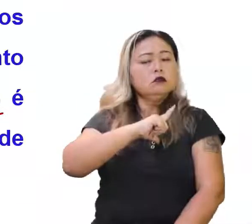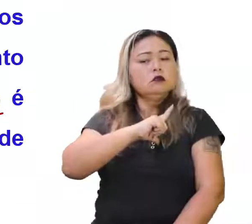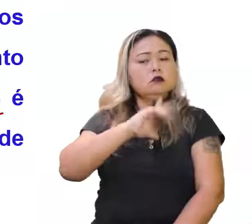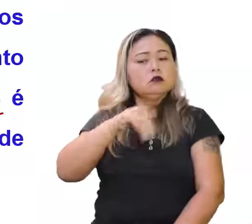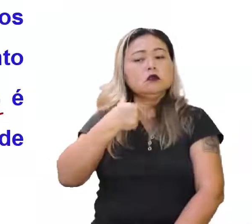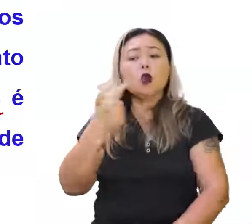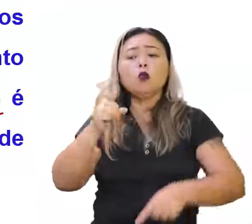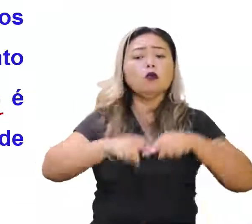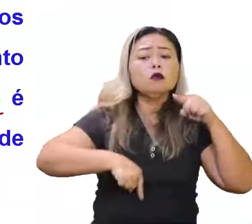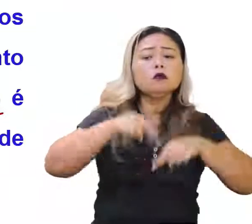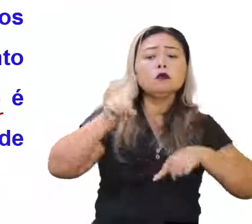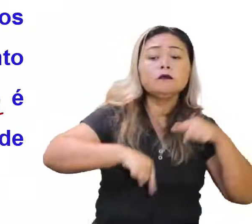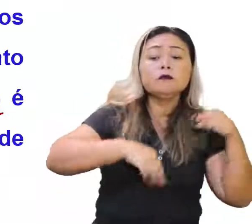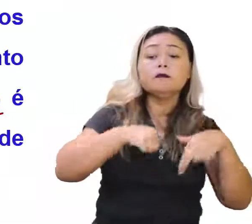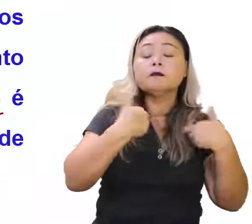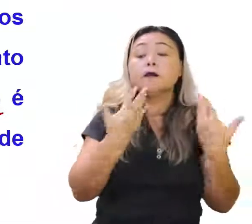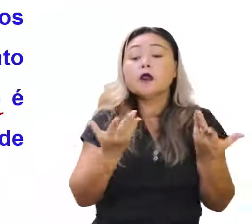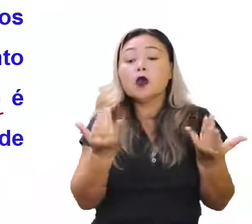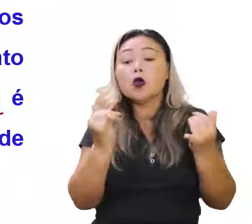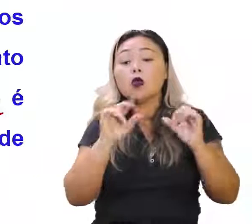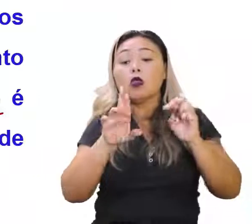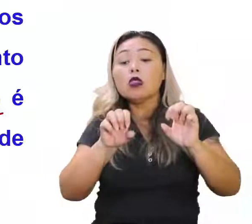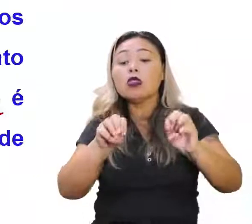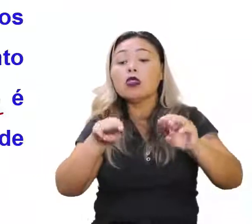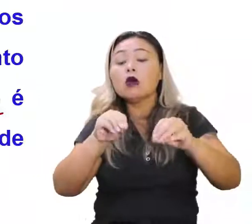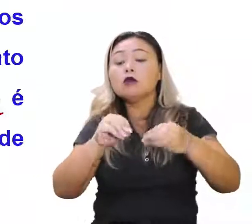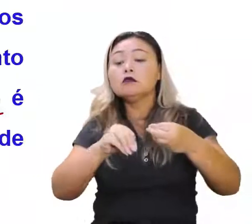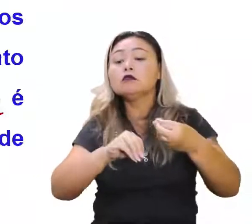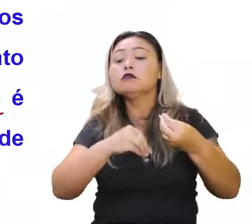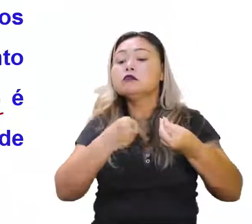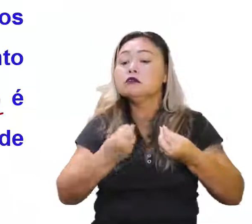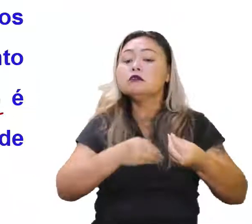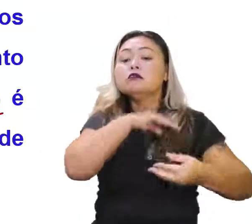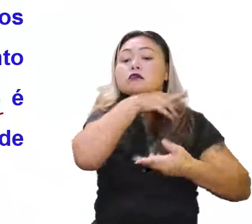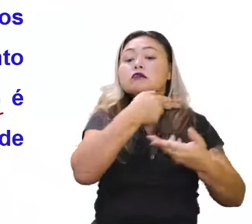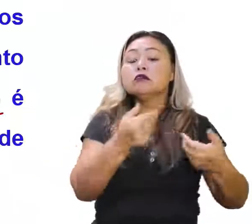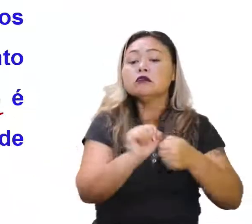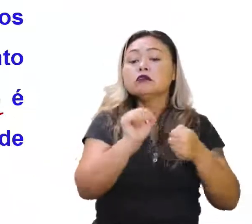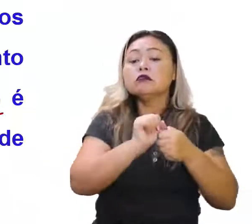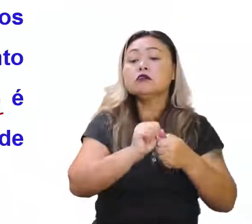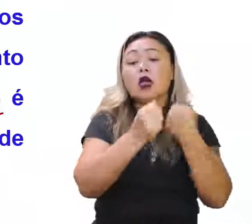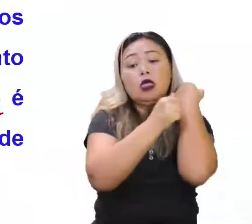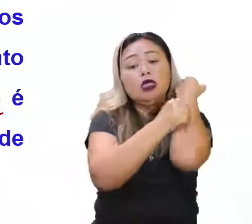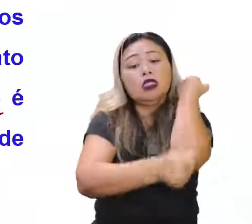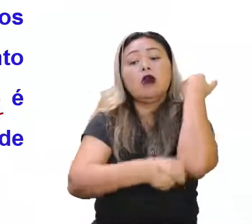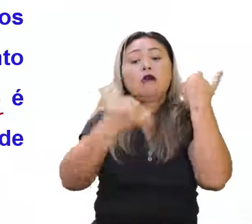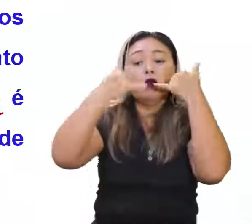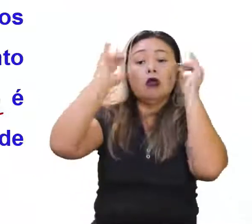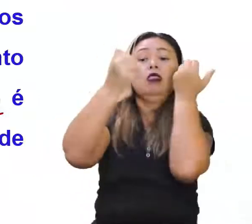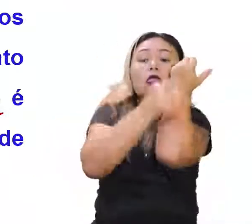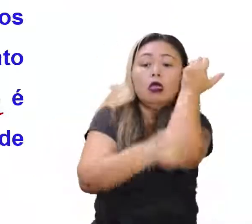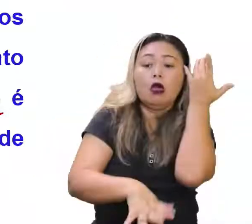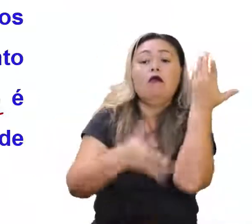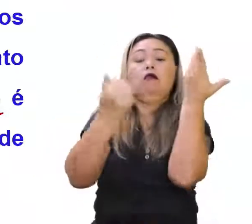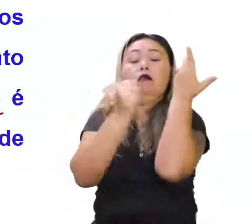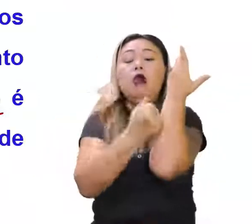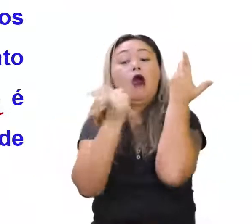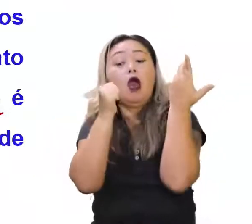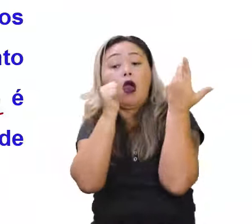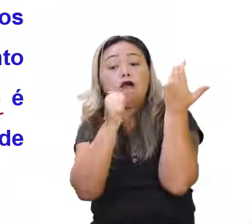são os produtos, né? Os insumos das criações. A bosta da vaca, a bosta do